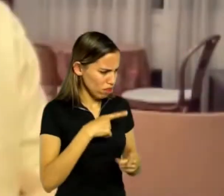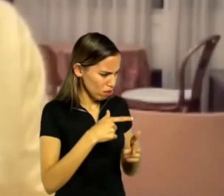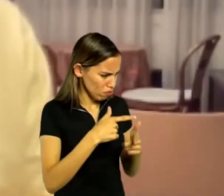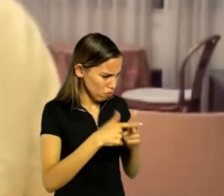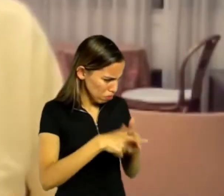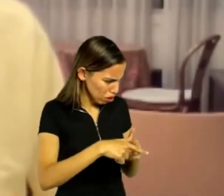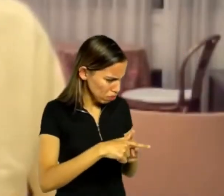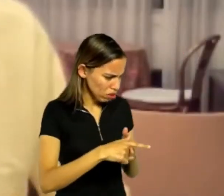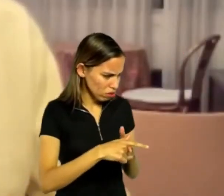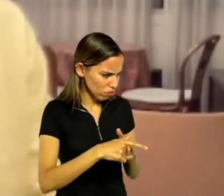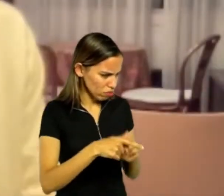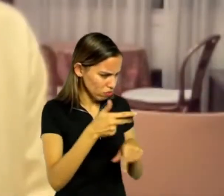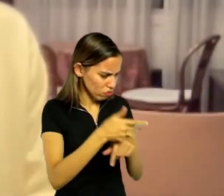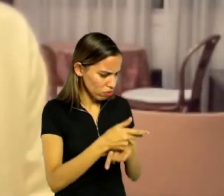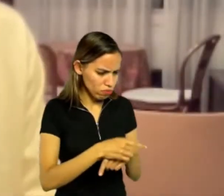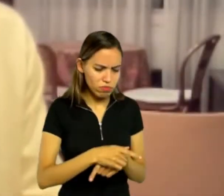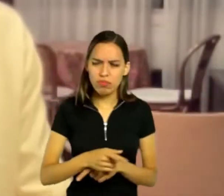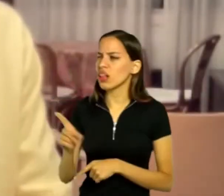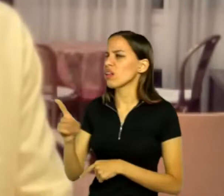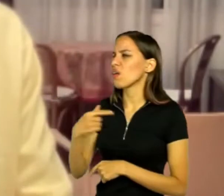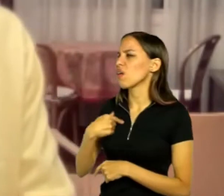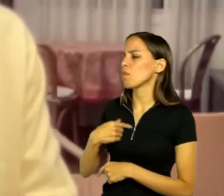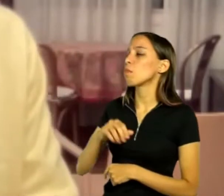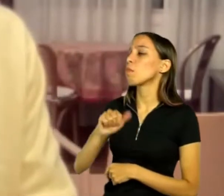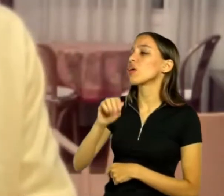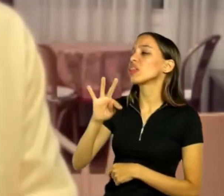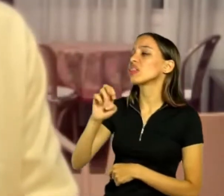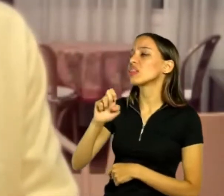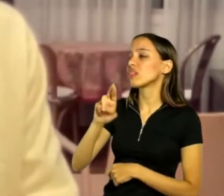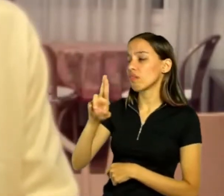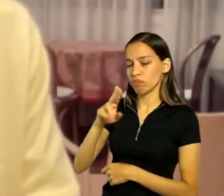não sou agnóstico, eu sou ateu. E